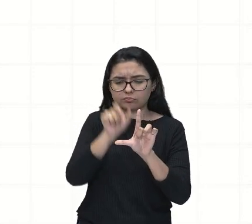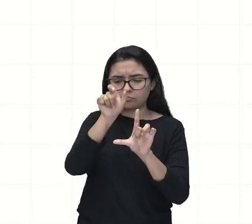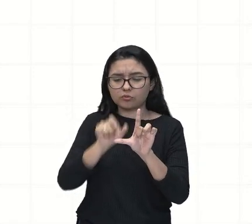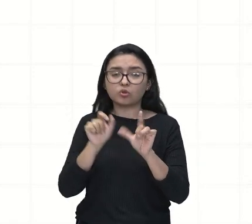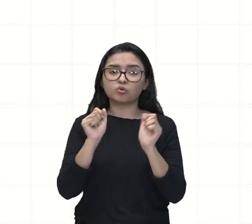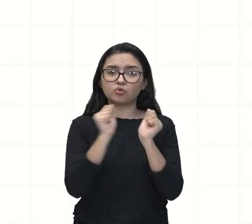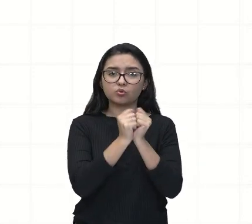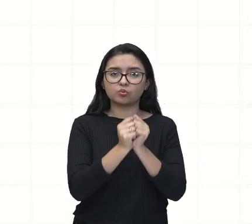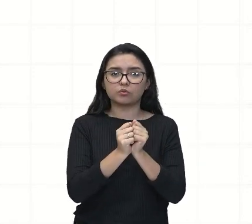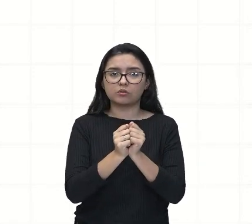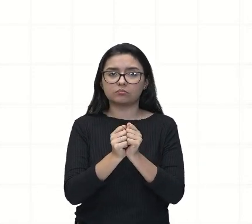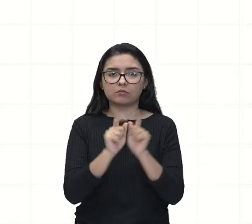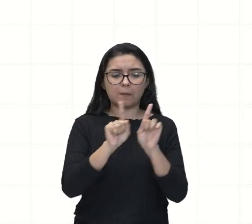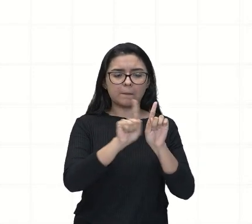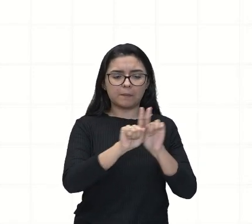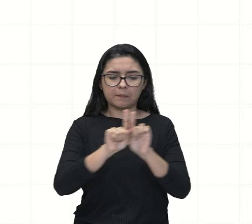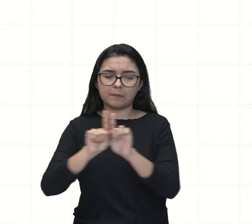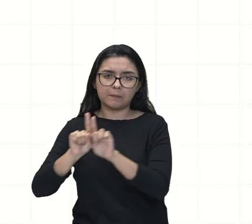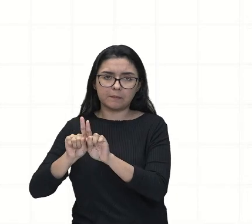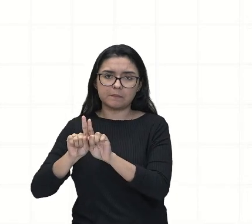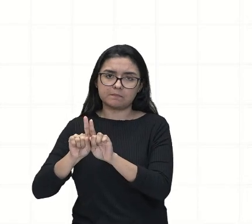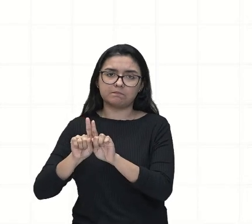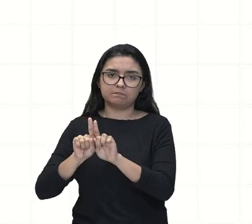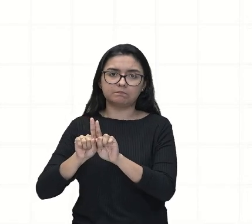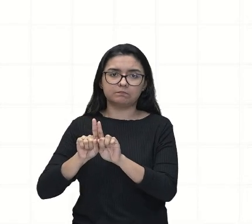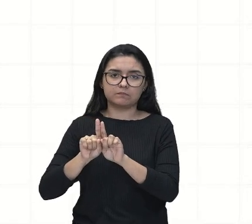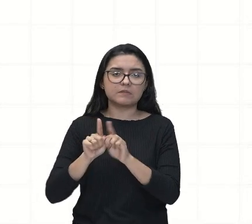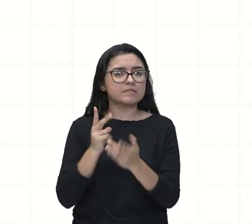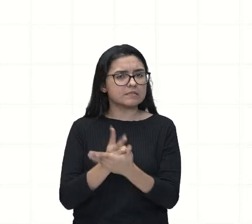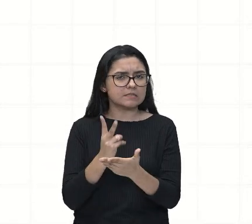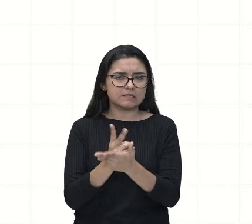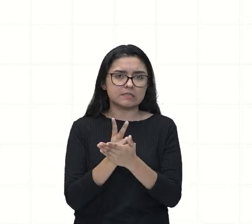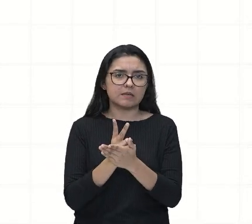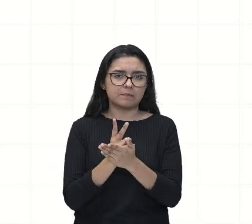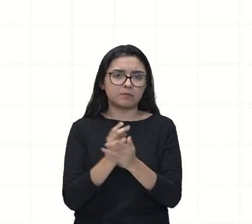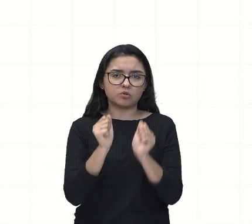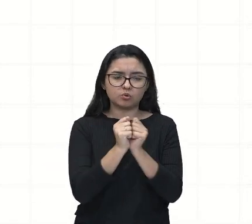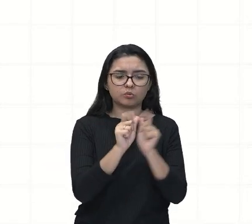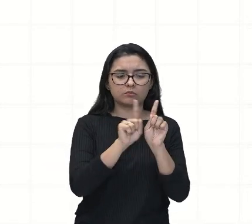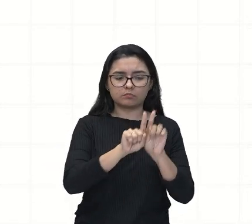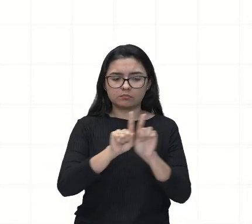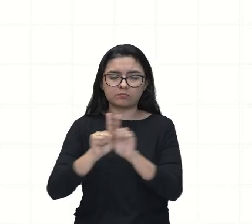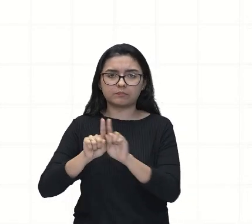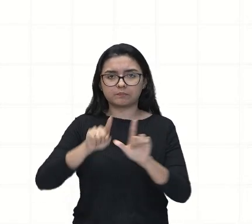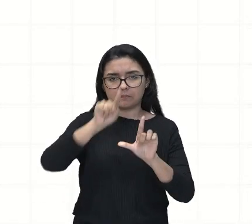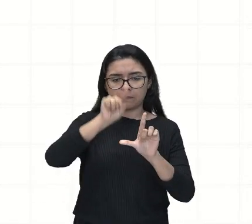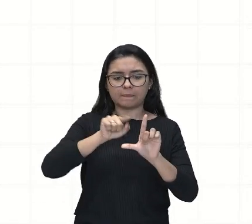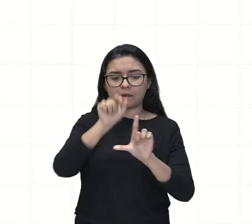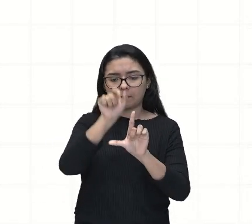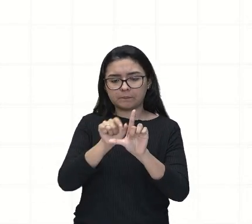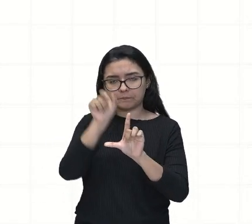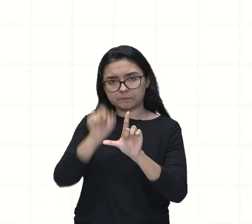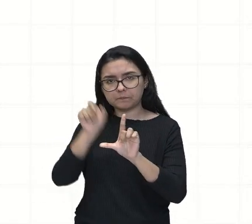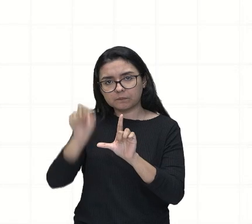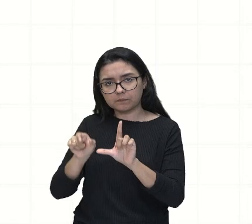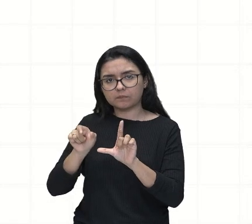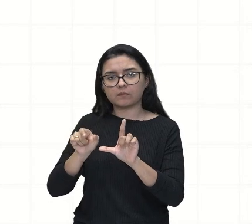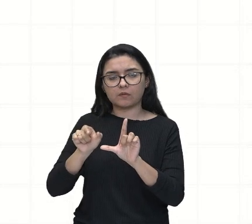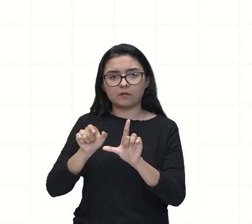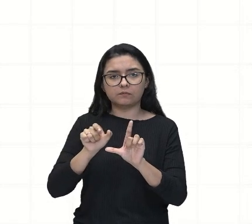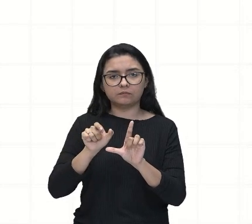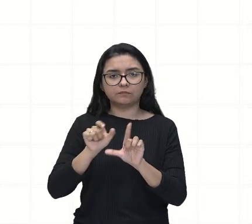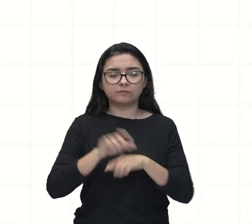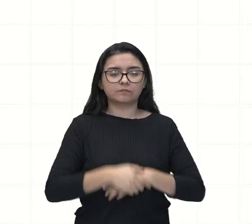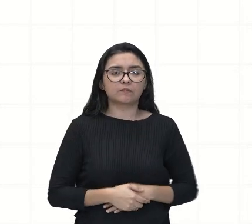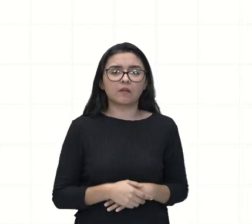juntinhas, tudo bem? As colunas sempre vão estar juntas, nos histogramas, as colunas vão estar